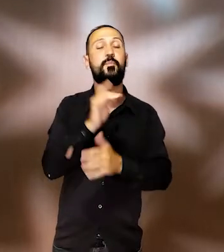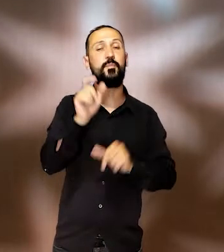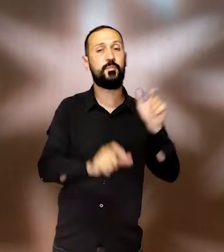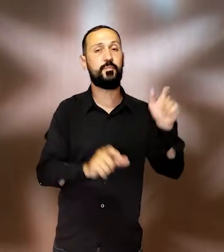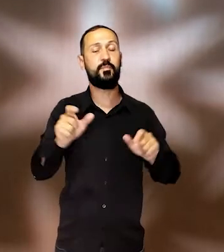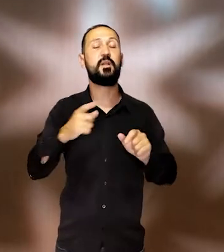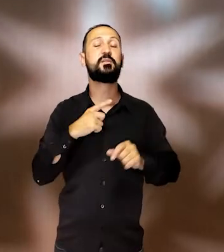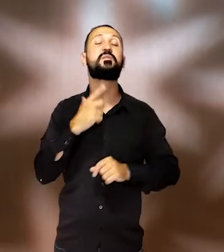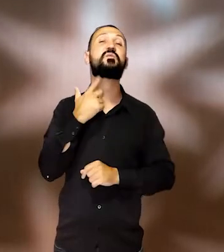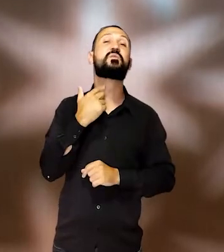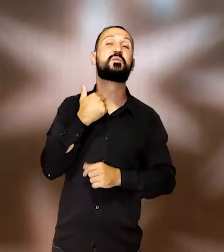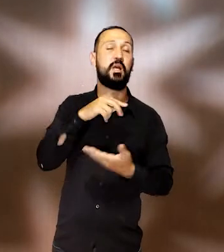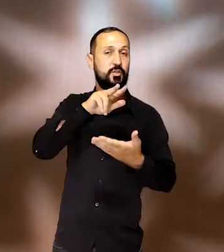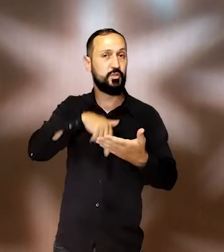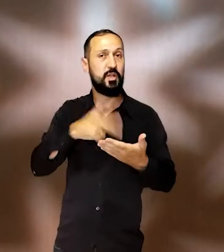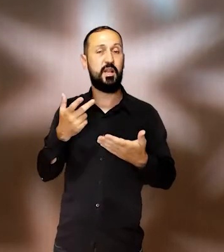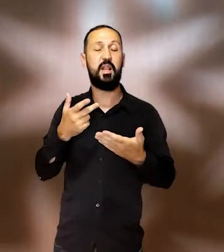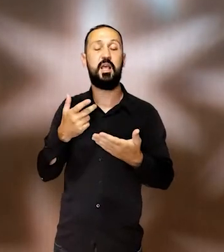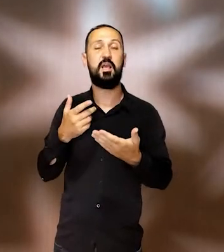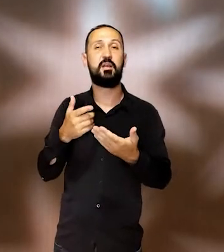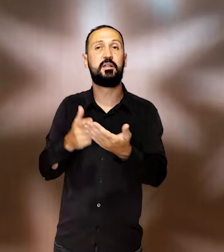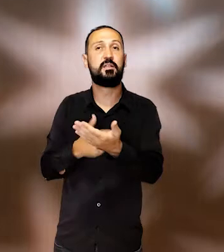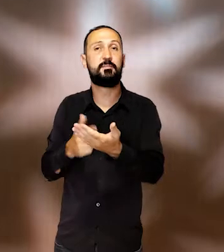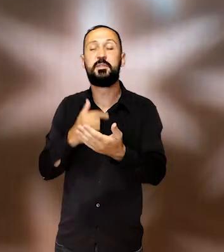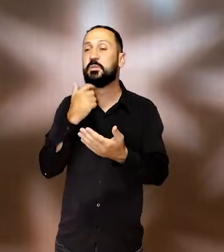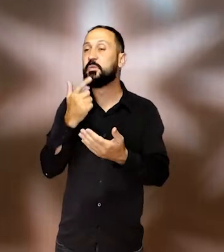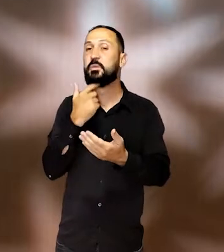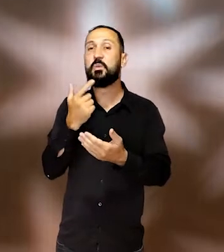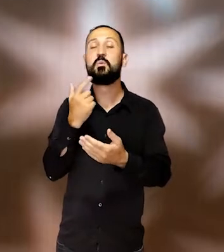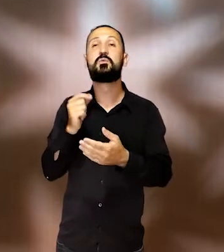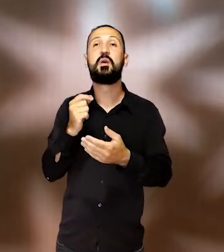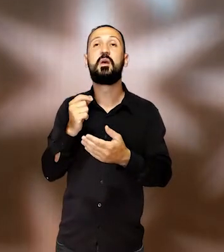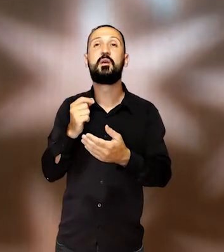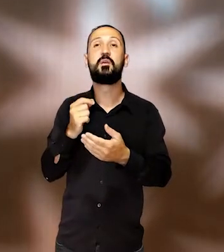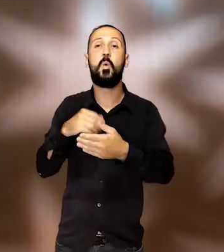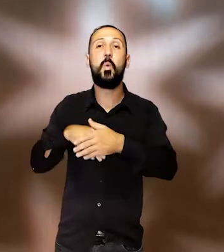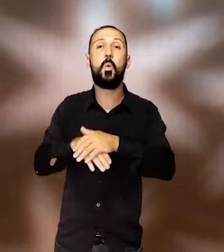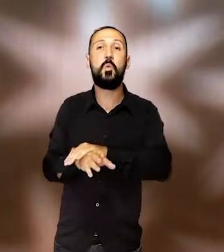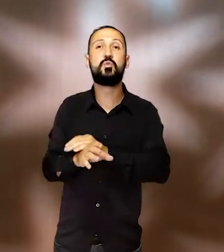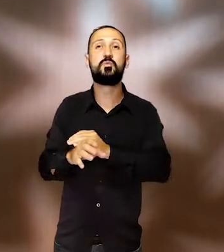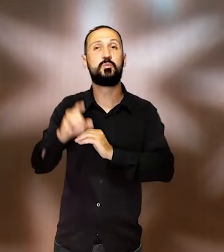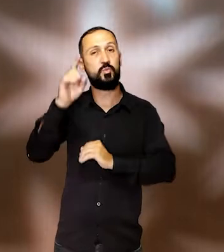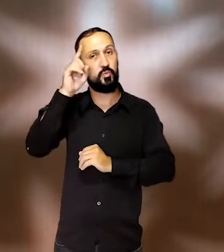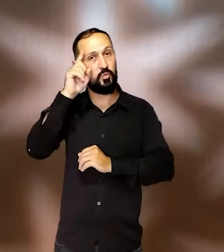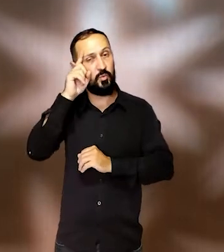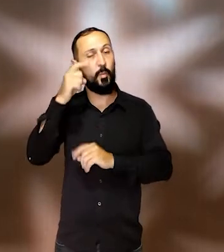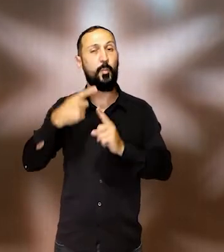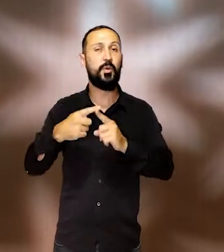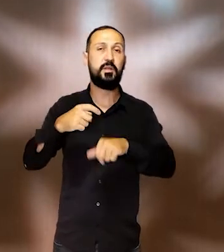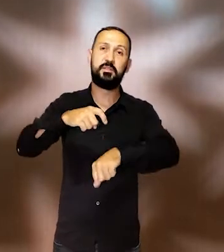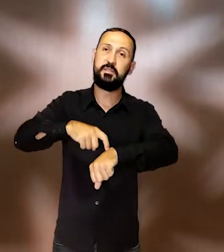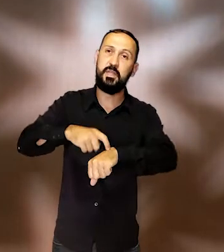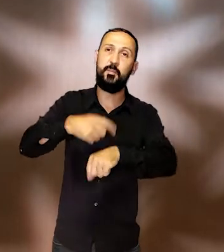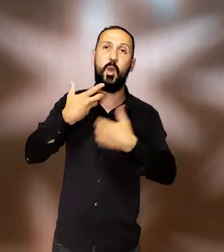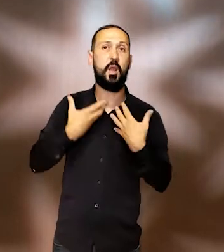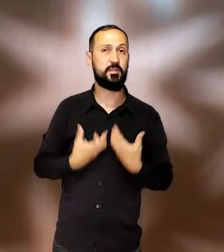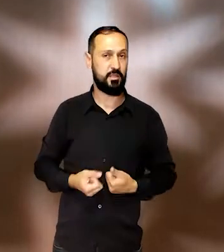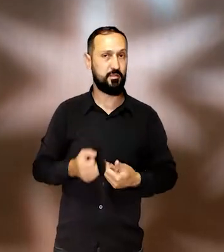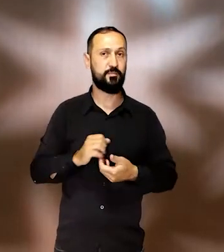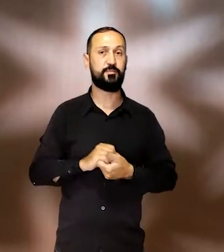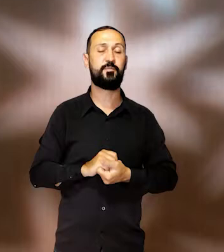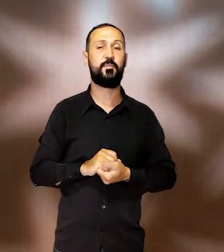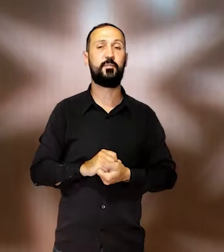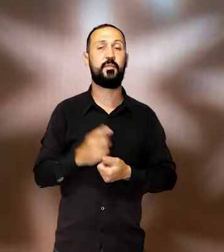muitas pessoas que sentem vontade de ler mais livros, mas não conseguem manter o hábito na rotina por falta de tempo ou